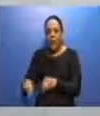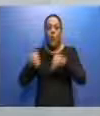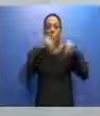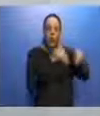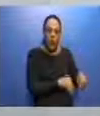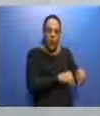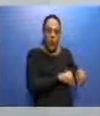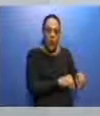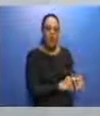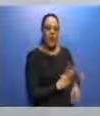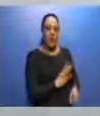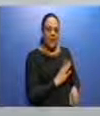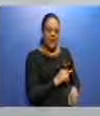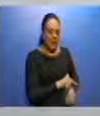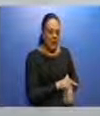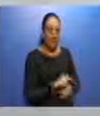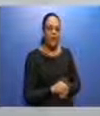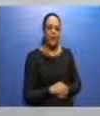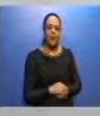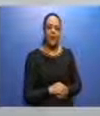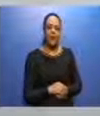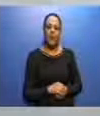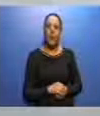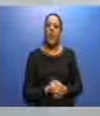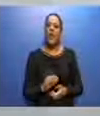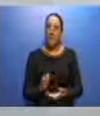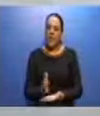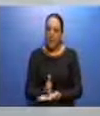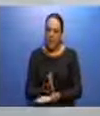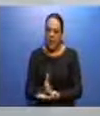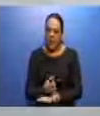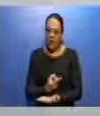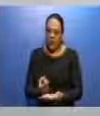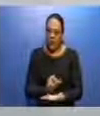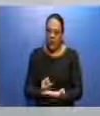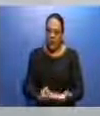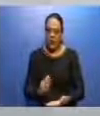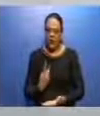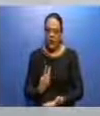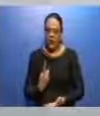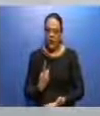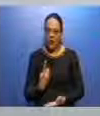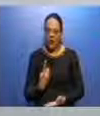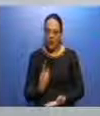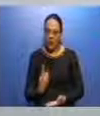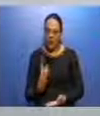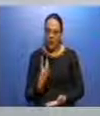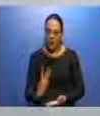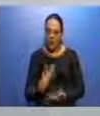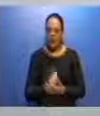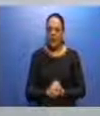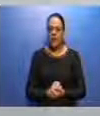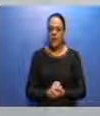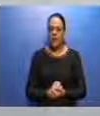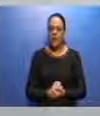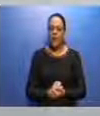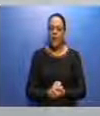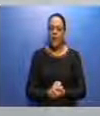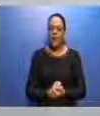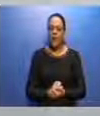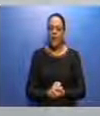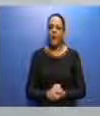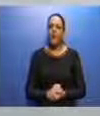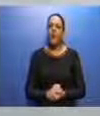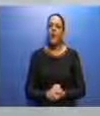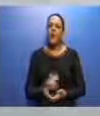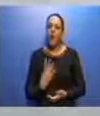nós temos aí essa informação na apostila de vocês na página 213 e 44 por cento das terras né